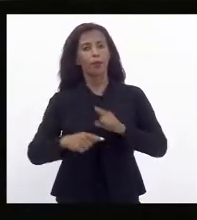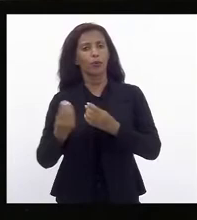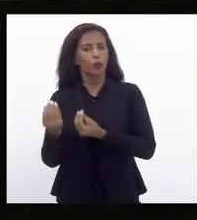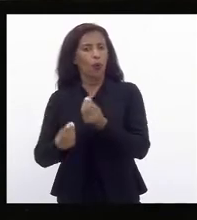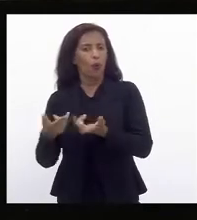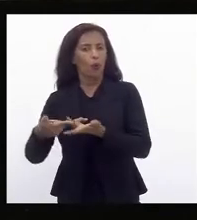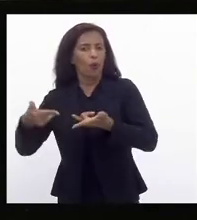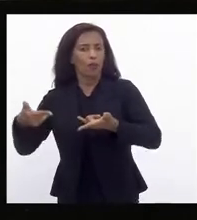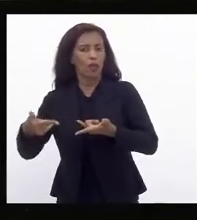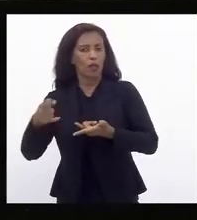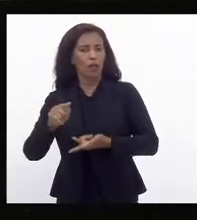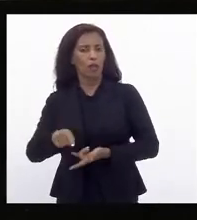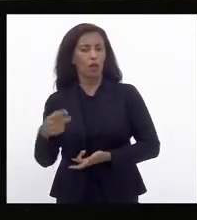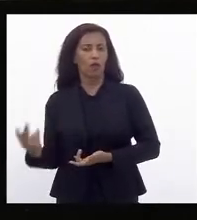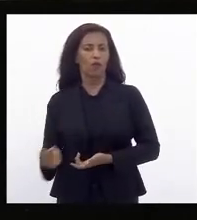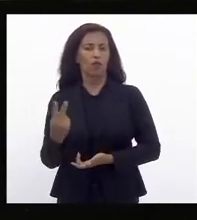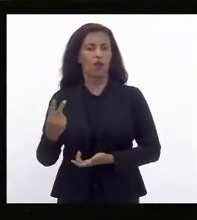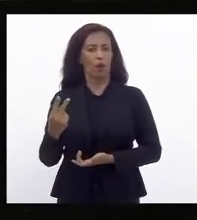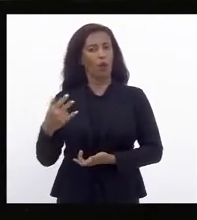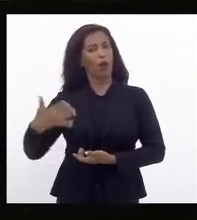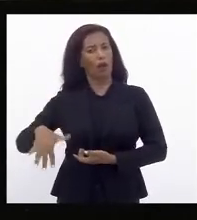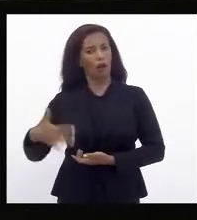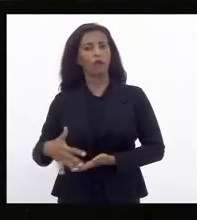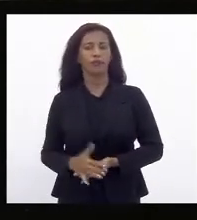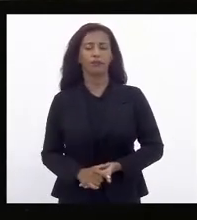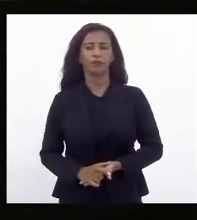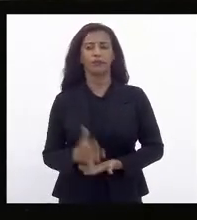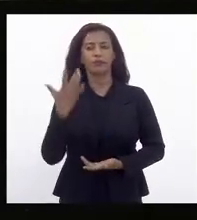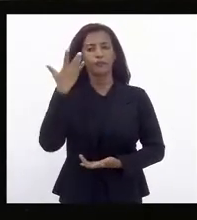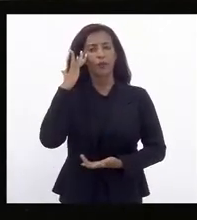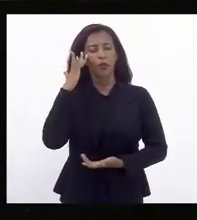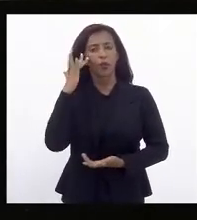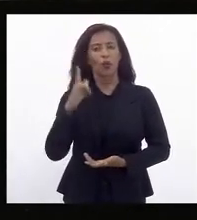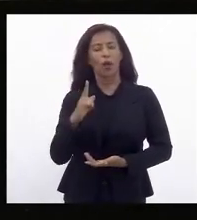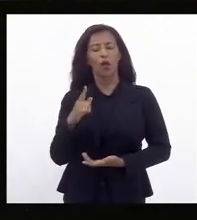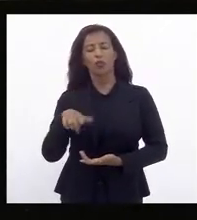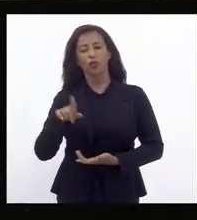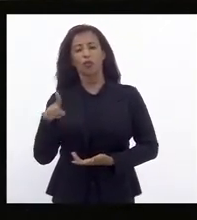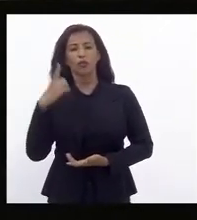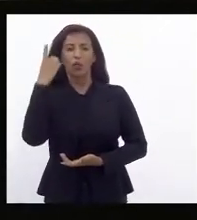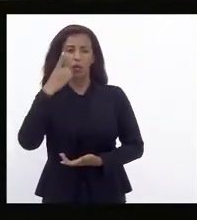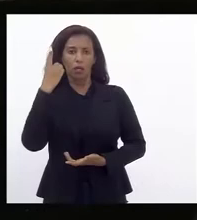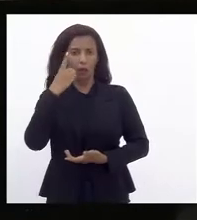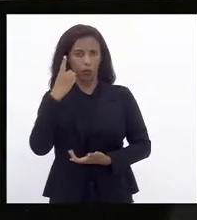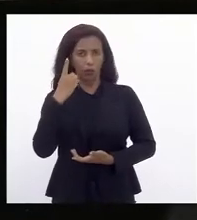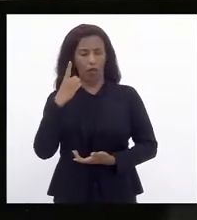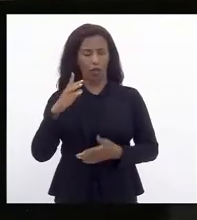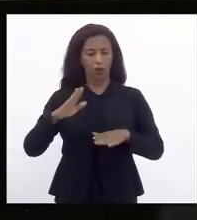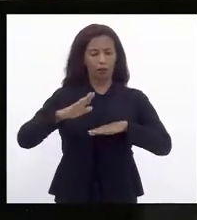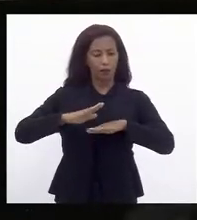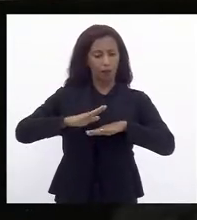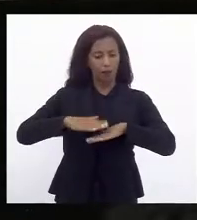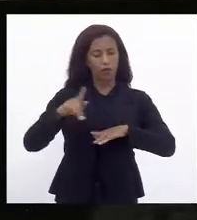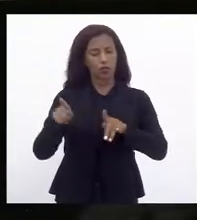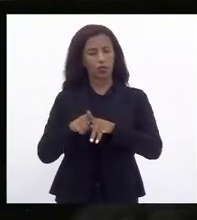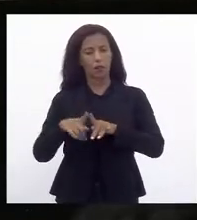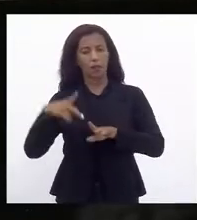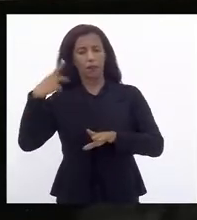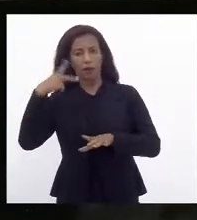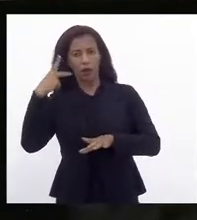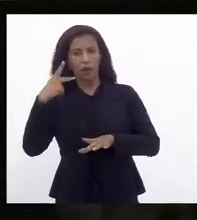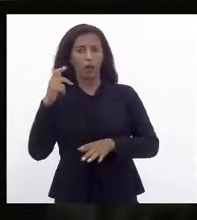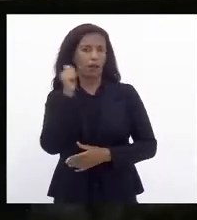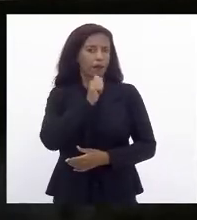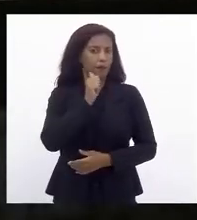com absorvente, que é um valor muito alto. Então, acho que não só a deputada Dani, como todas as parlamentares aqui da bancada